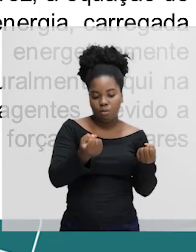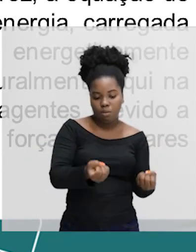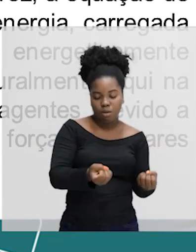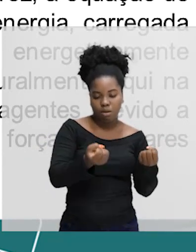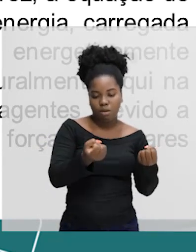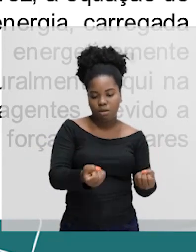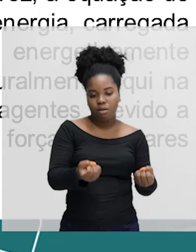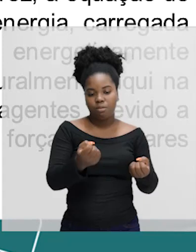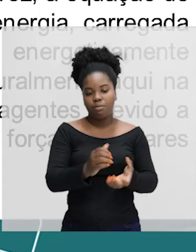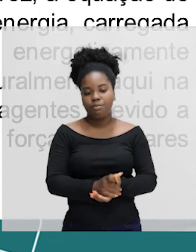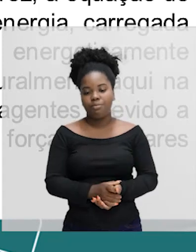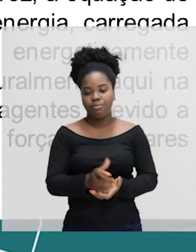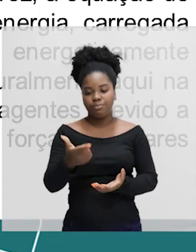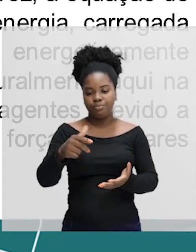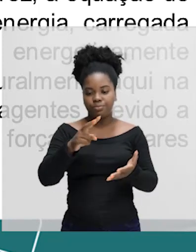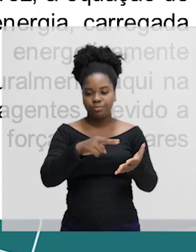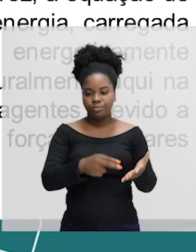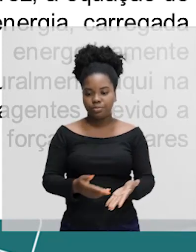né,